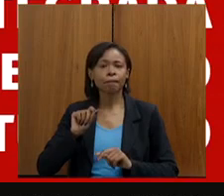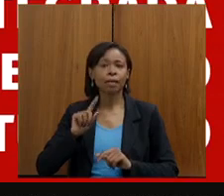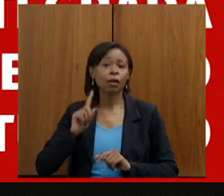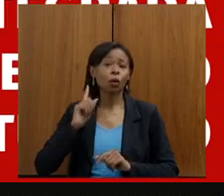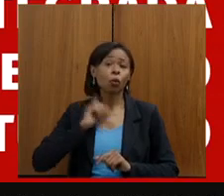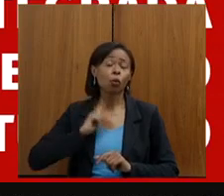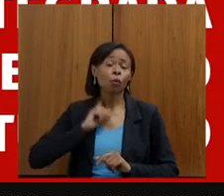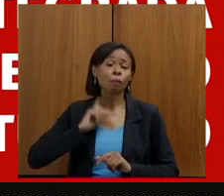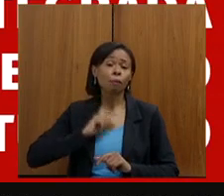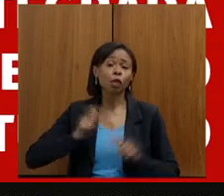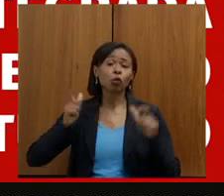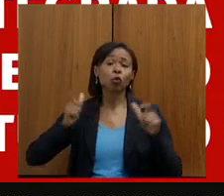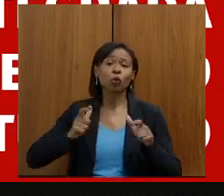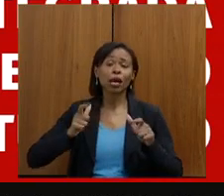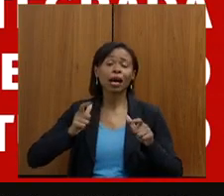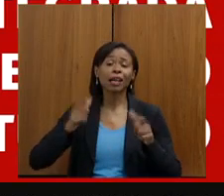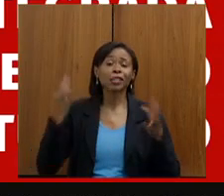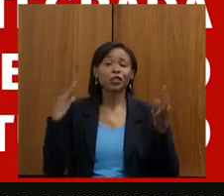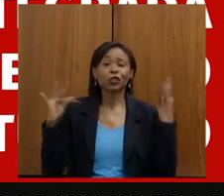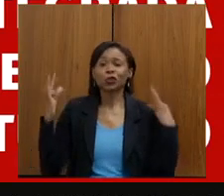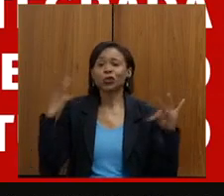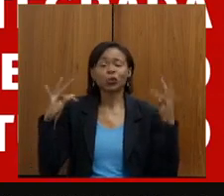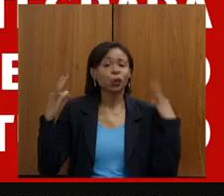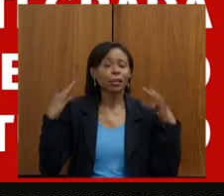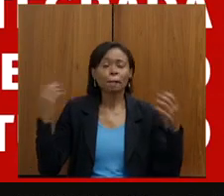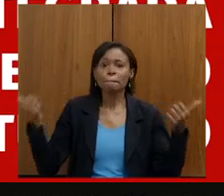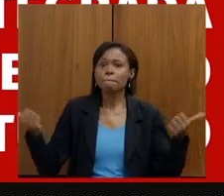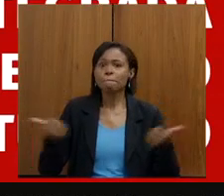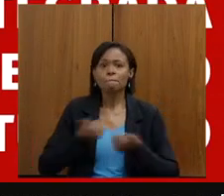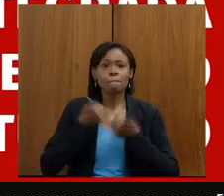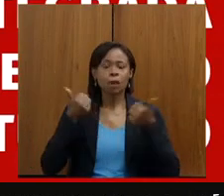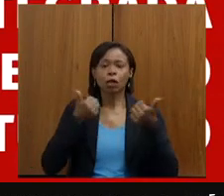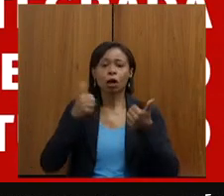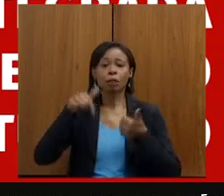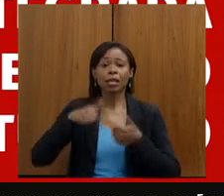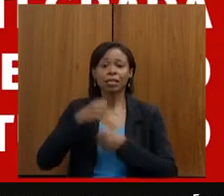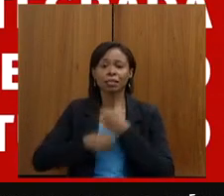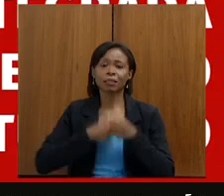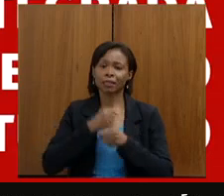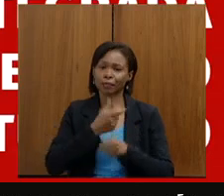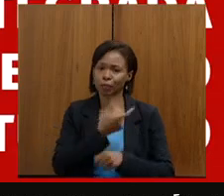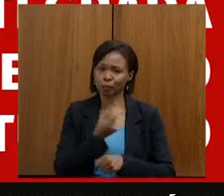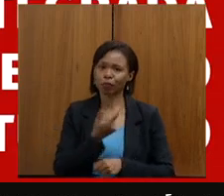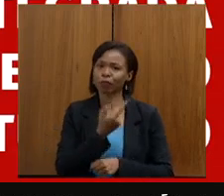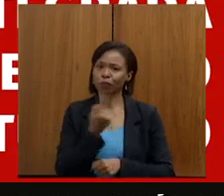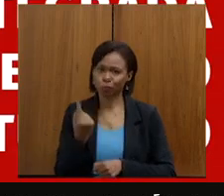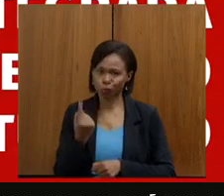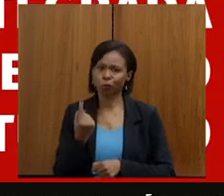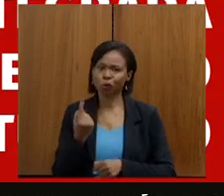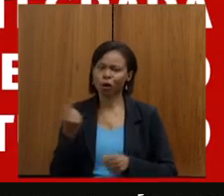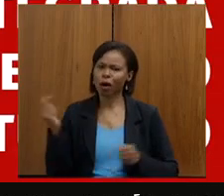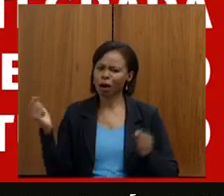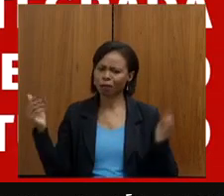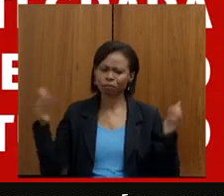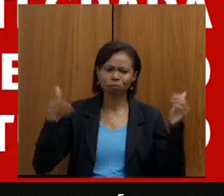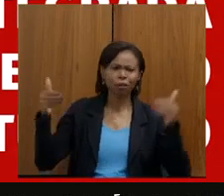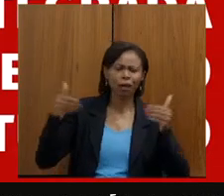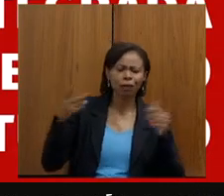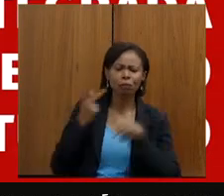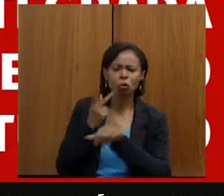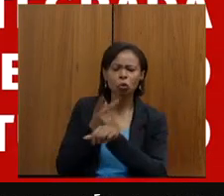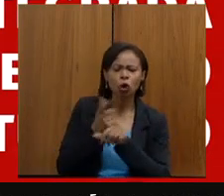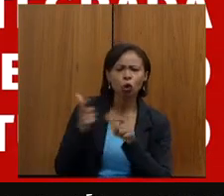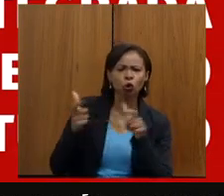turísticas né para para o nesse ano agora de 2021 as pessoas estão procurando áreas né de áreas livres